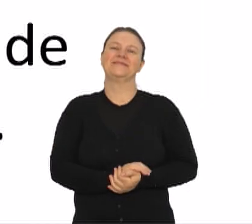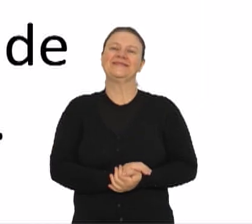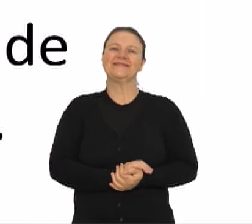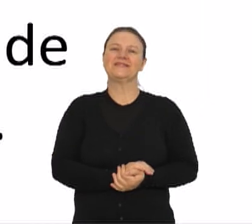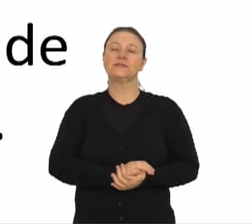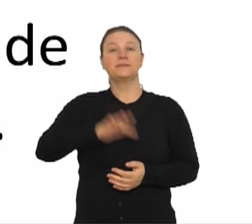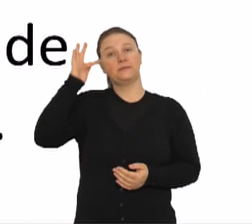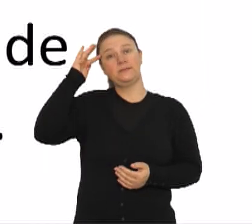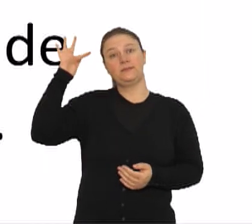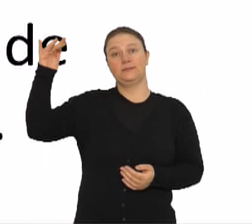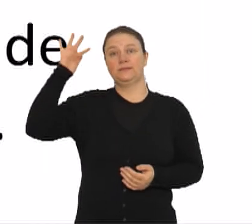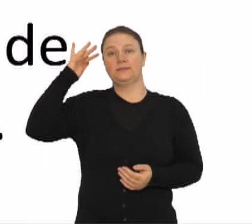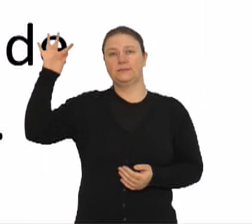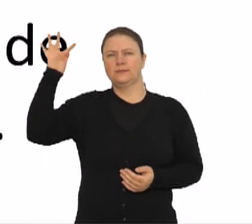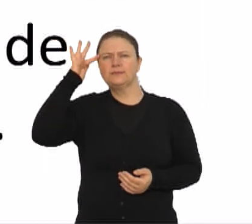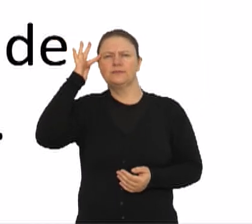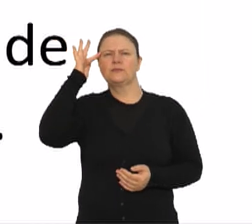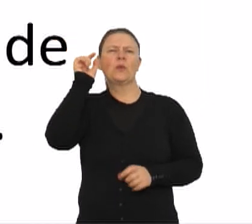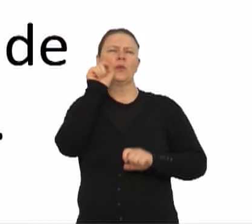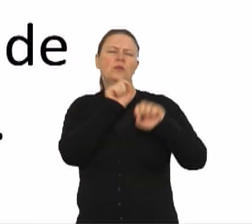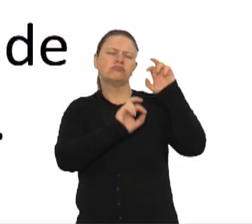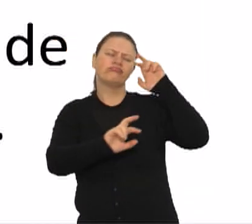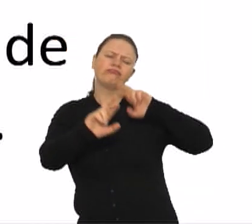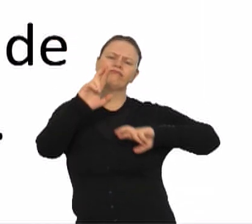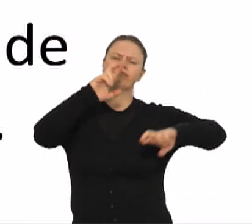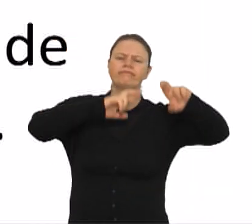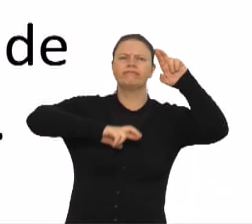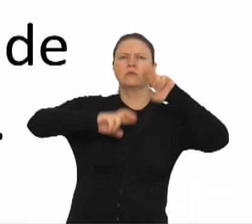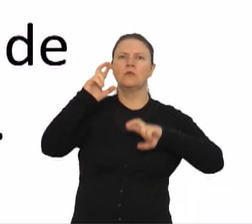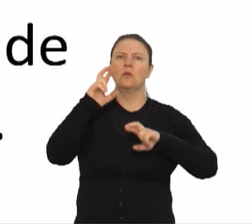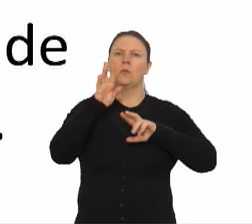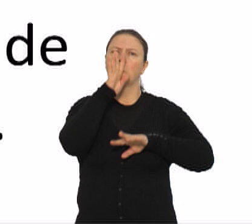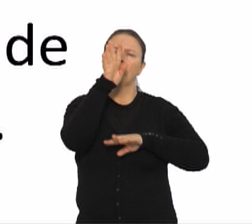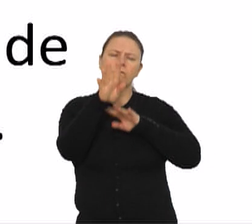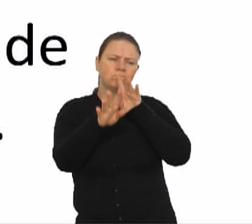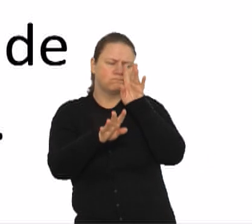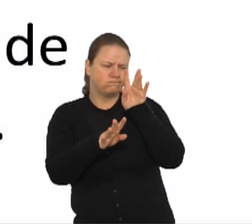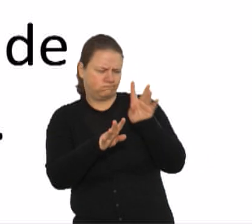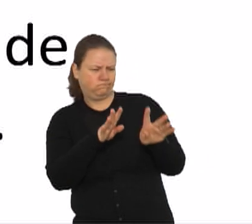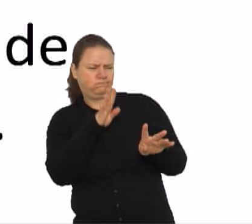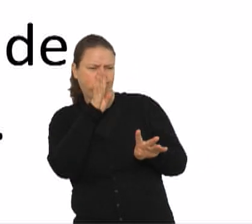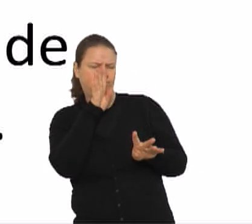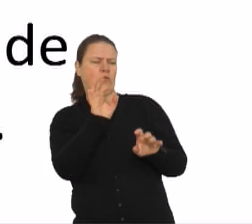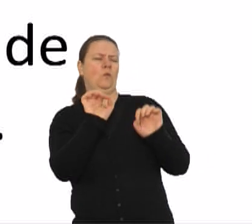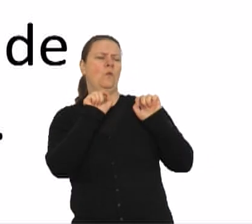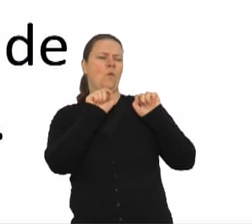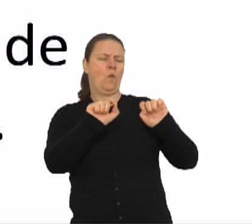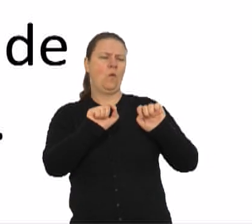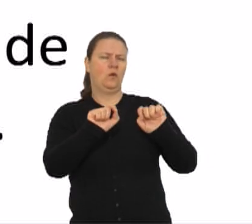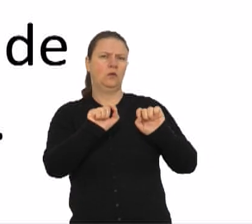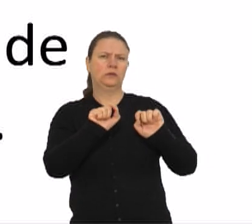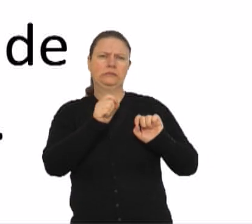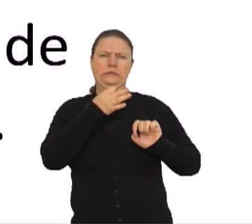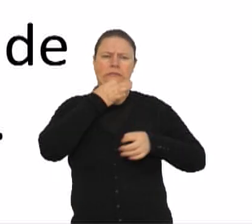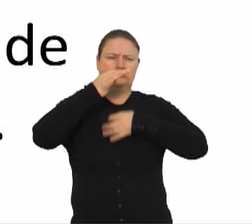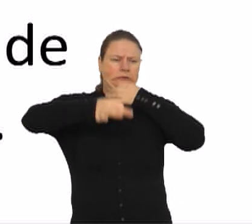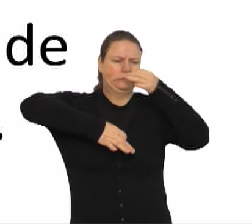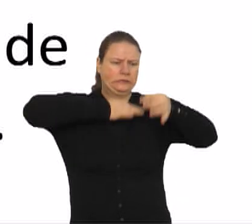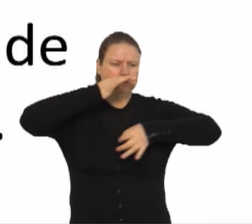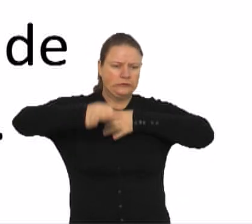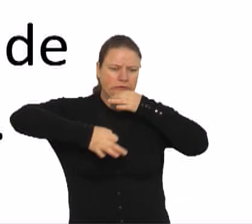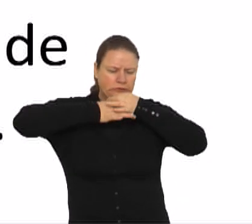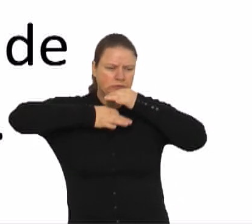A filosofia é uma análise crítica e ampla de uma determinada realidade que